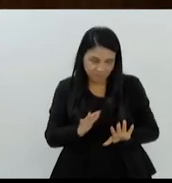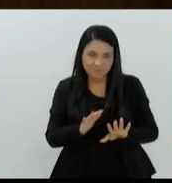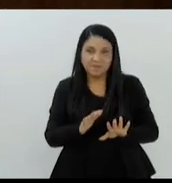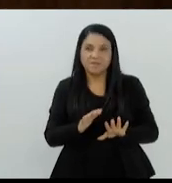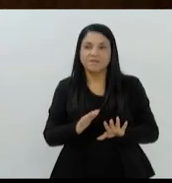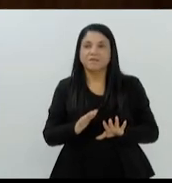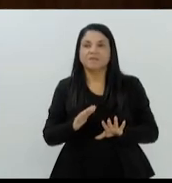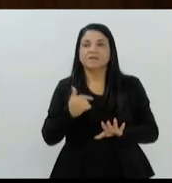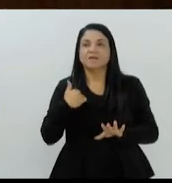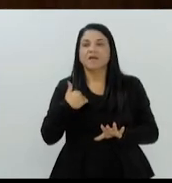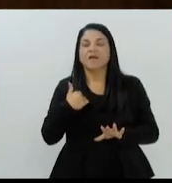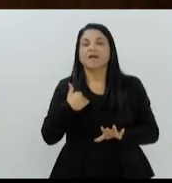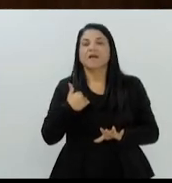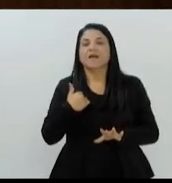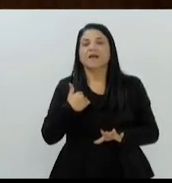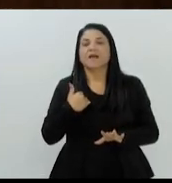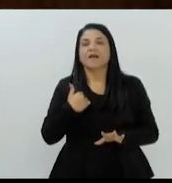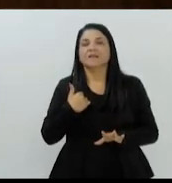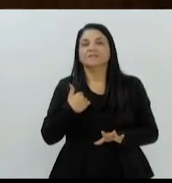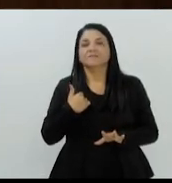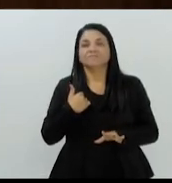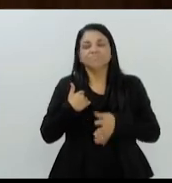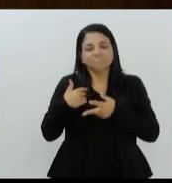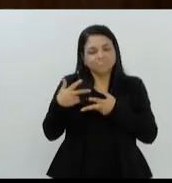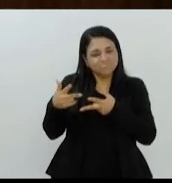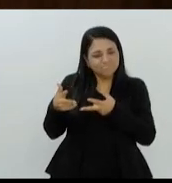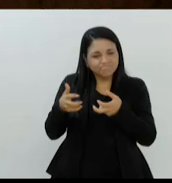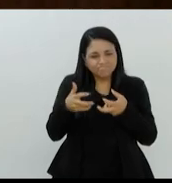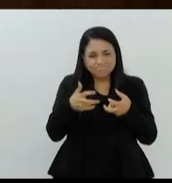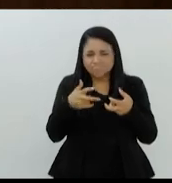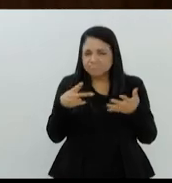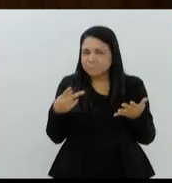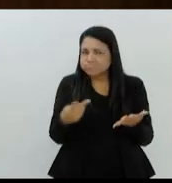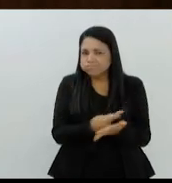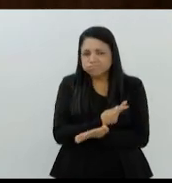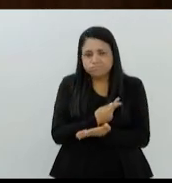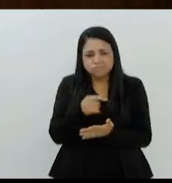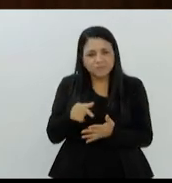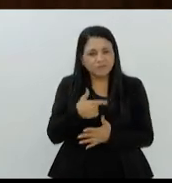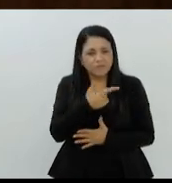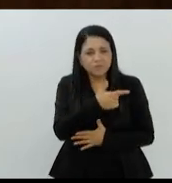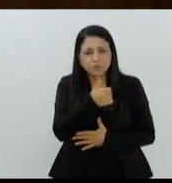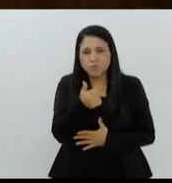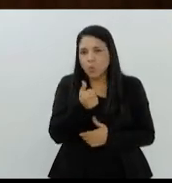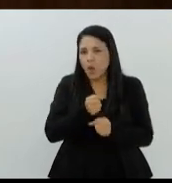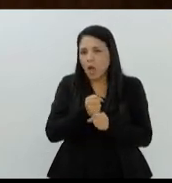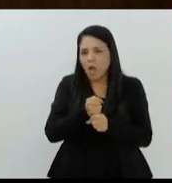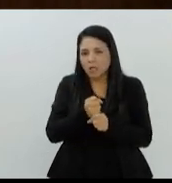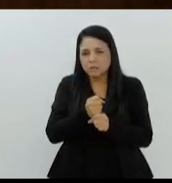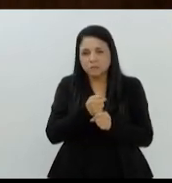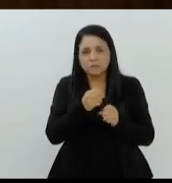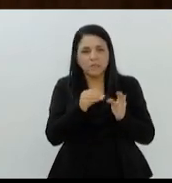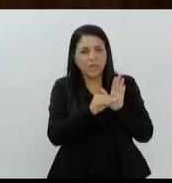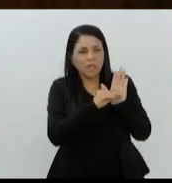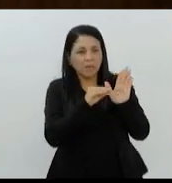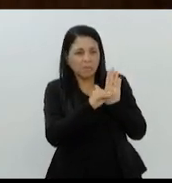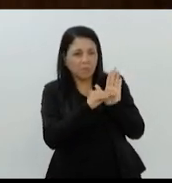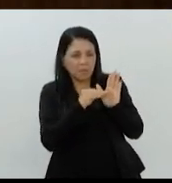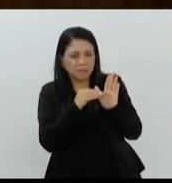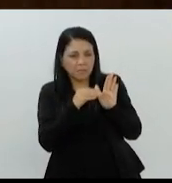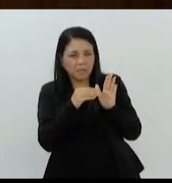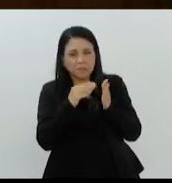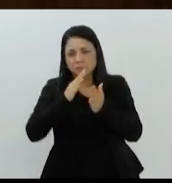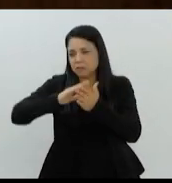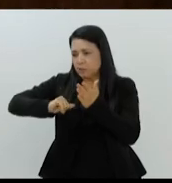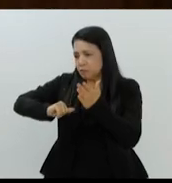Faz parte do meu currículo. Eu já vi tanta coisa aqui acontecer nesses 21 anos. Emenda que faz para lá, emenda que cai